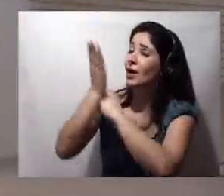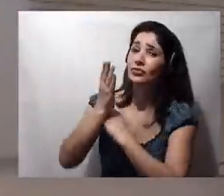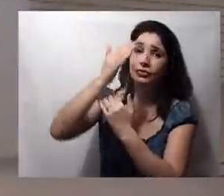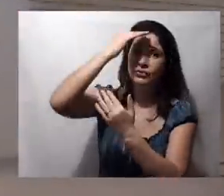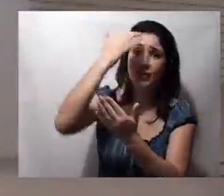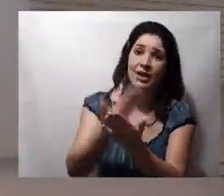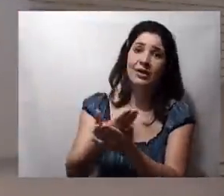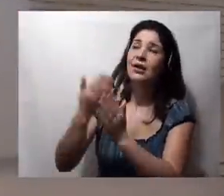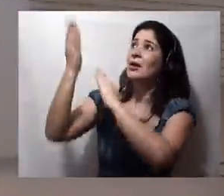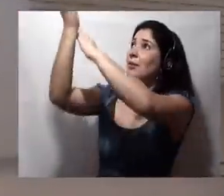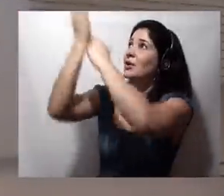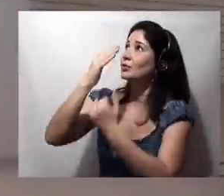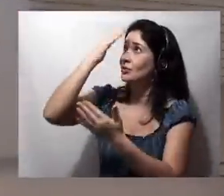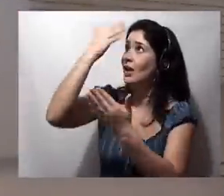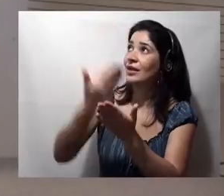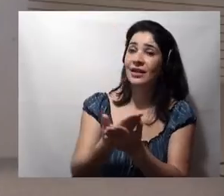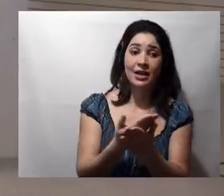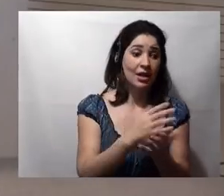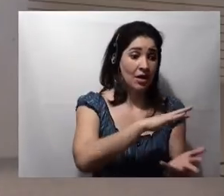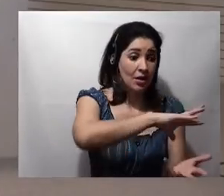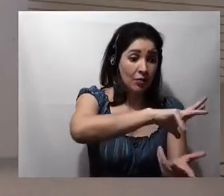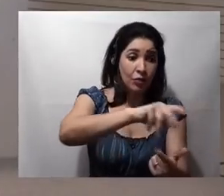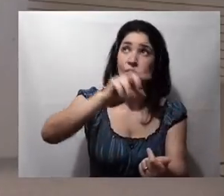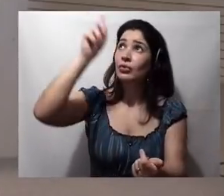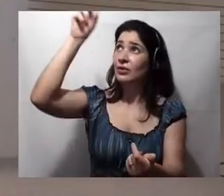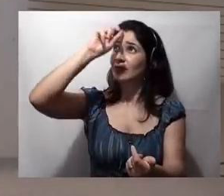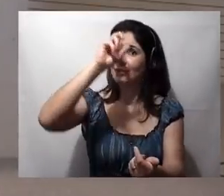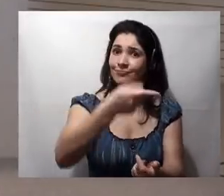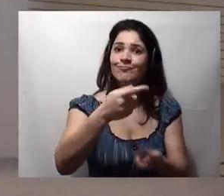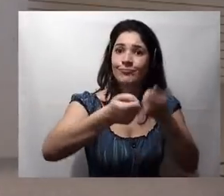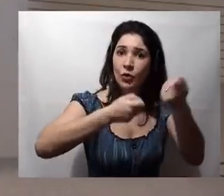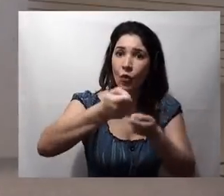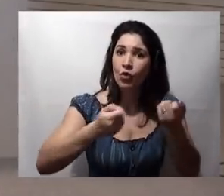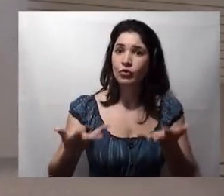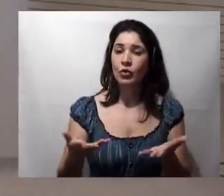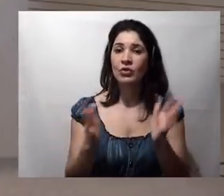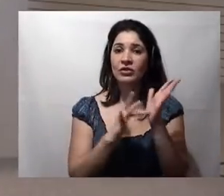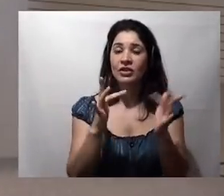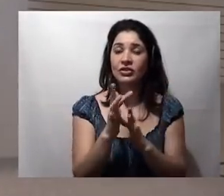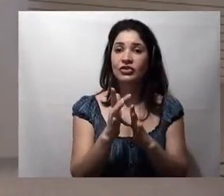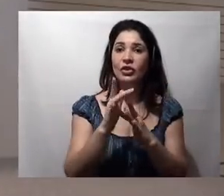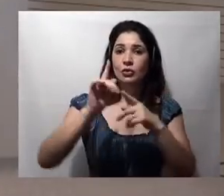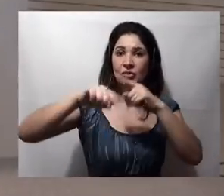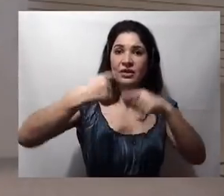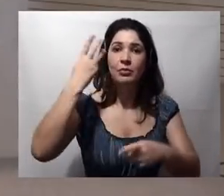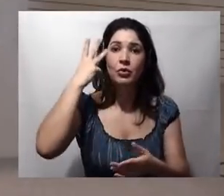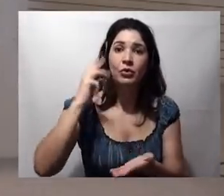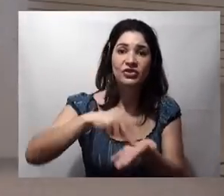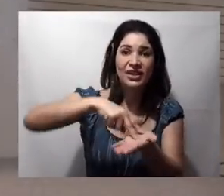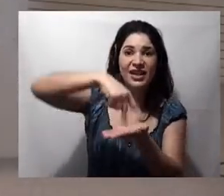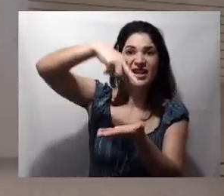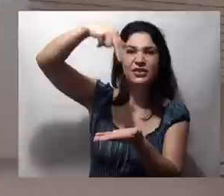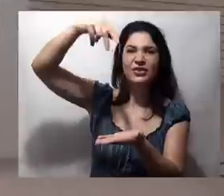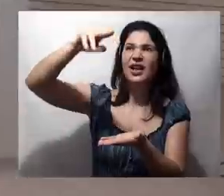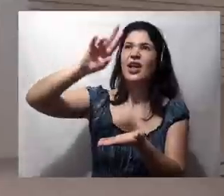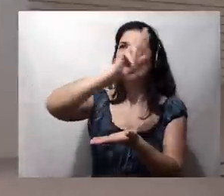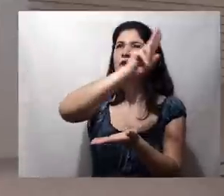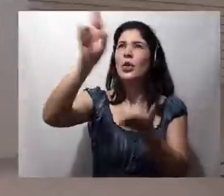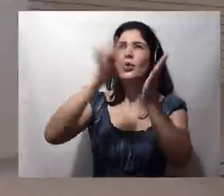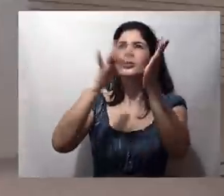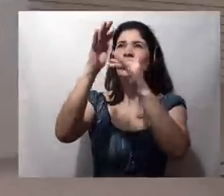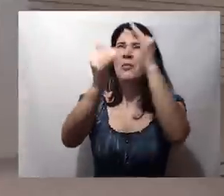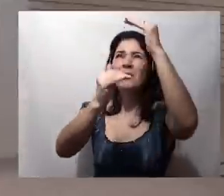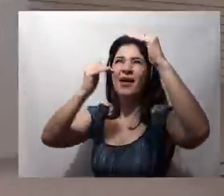me ajude a crer que esse mundo tem governo o senhor jesus depois de ressuscitado foi exaltado acima de todo